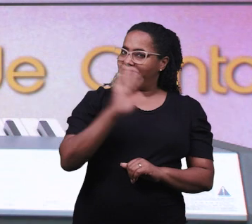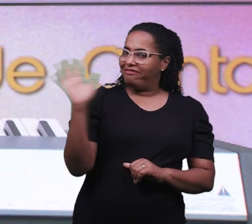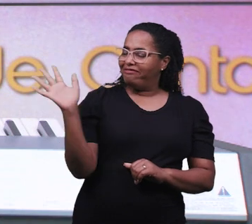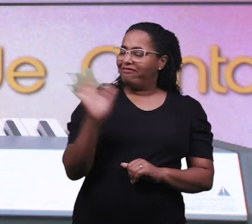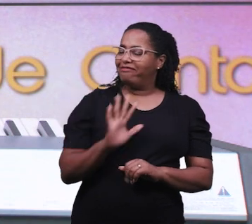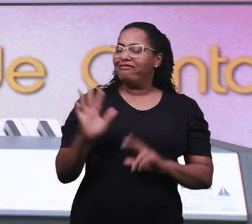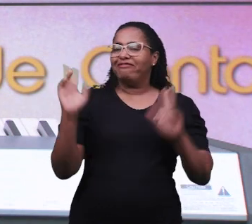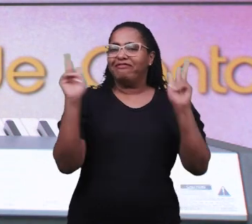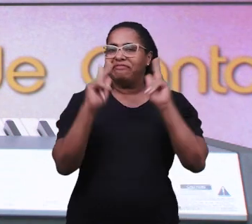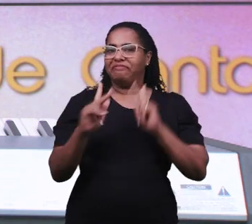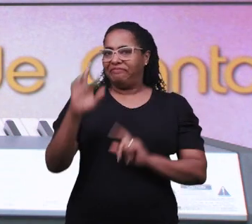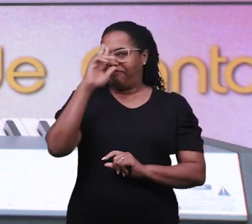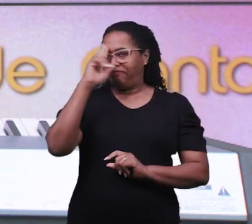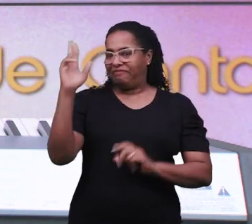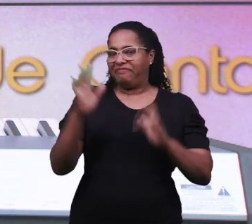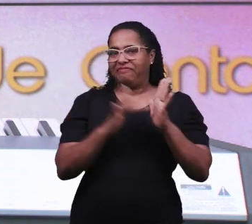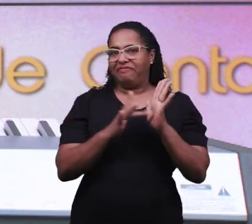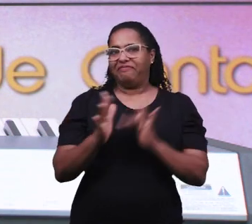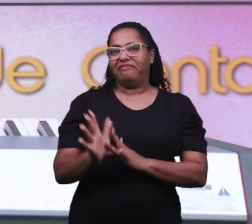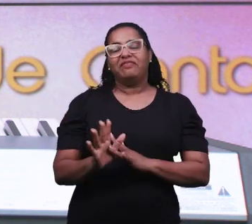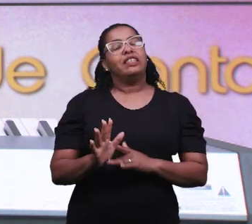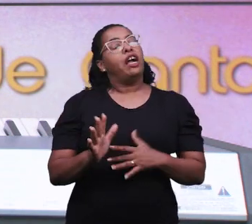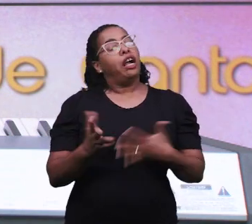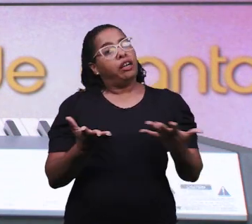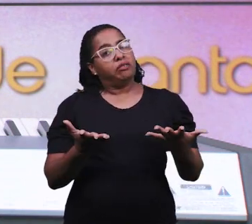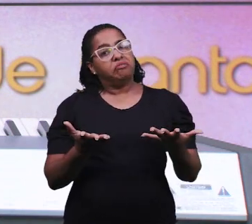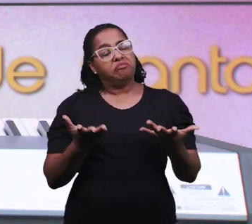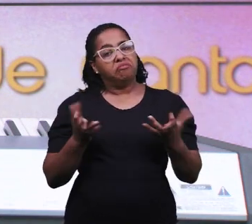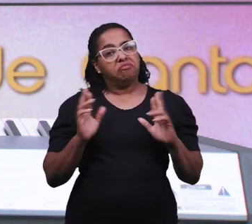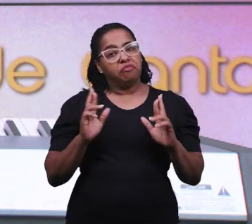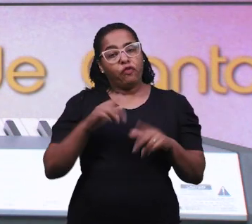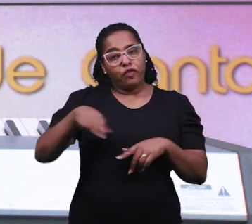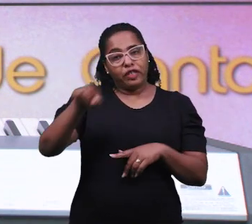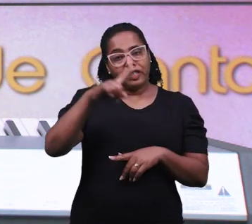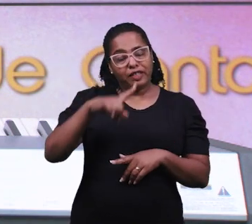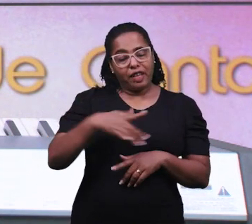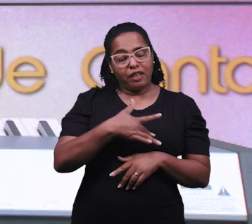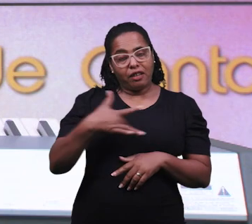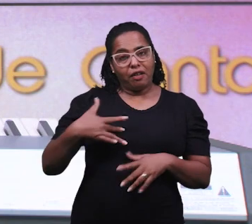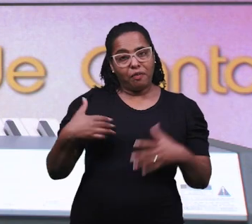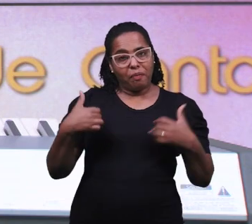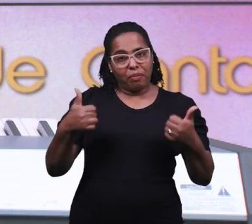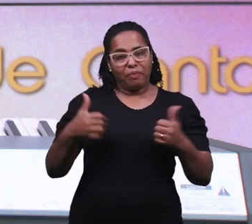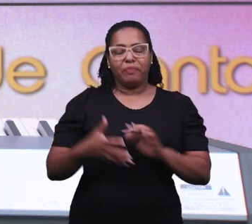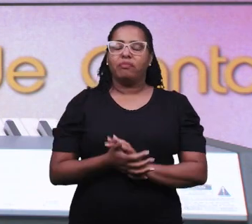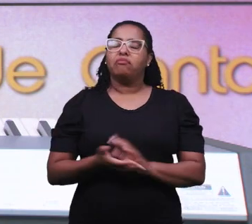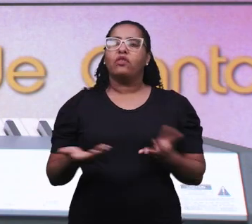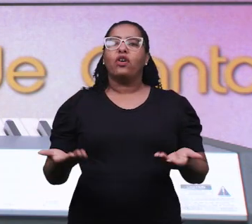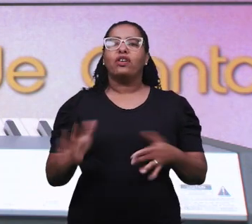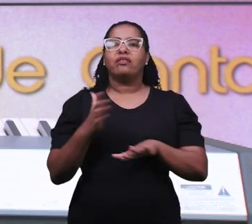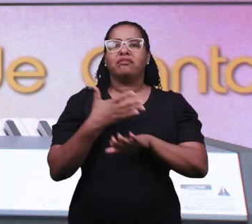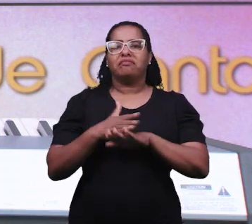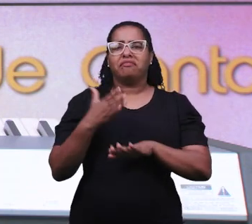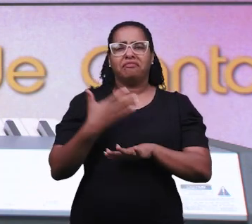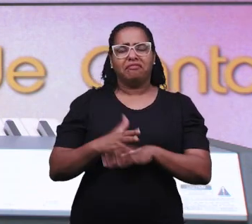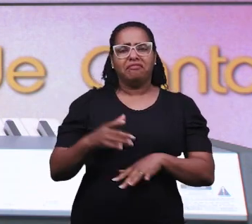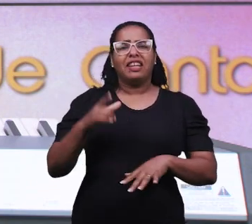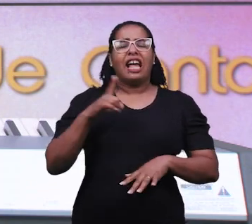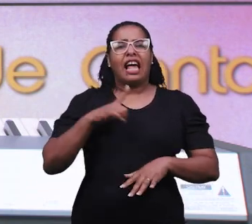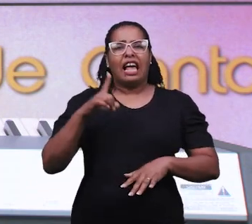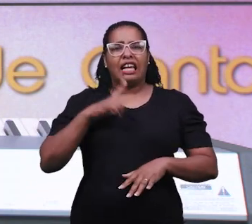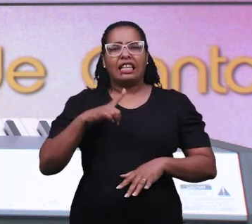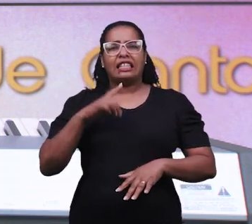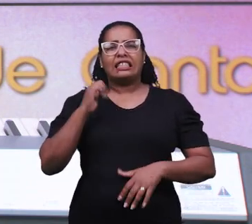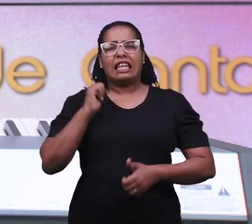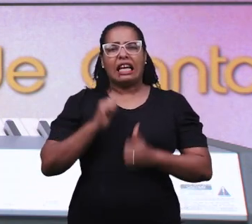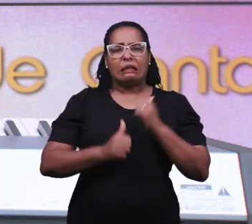a paz do Senhor Jesus, espero que estejam todos bem. Hoje a nossa aula é prática, teremos